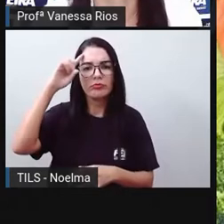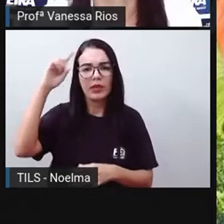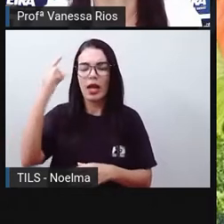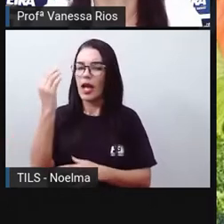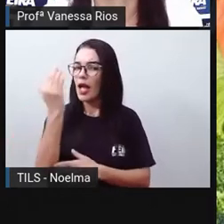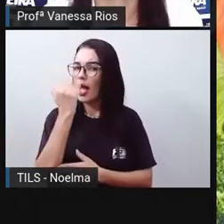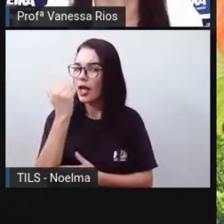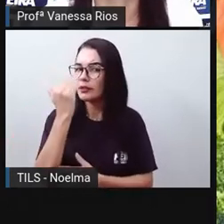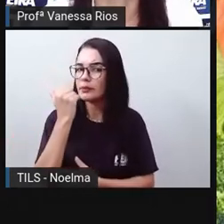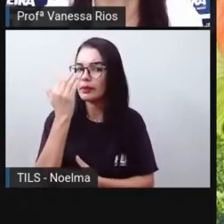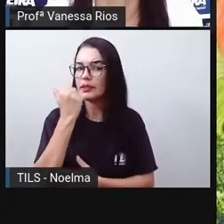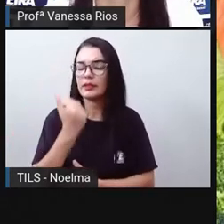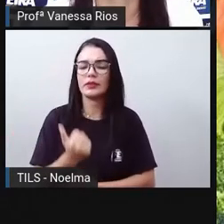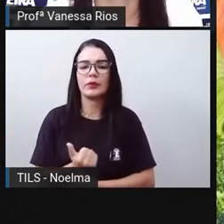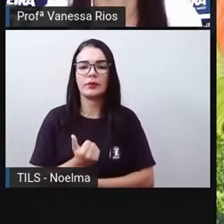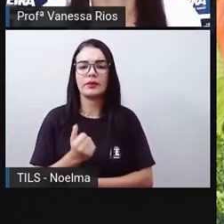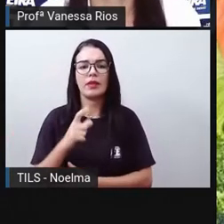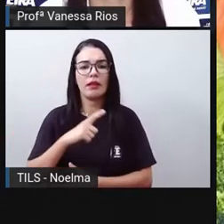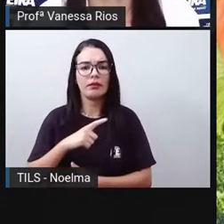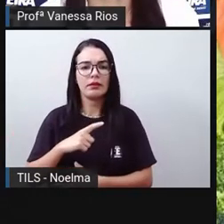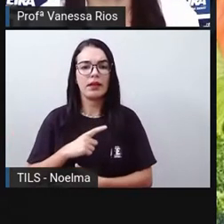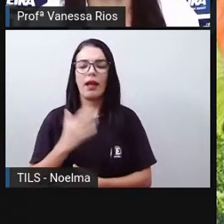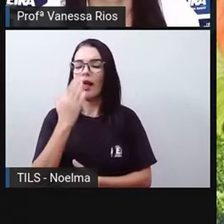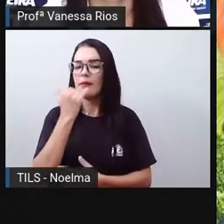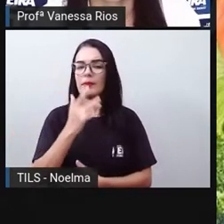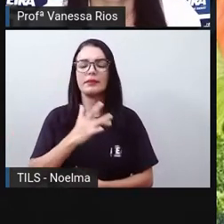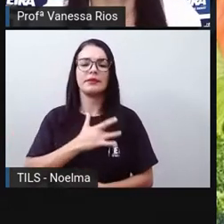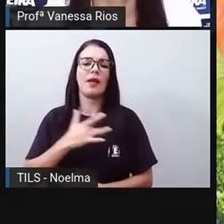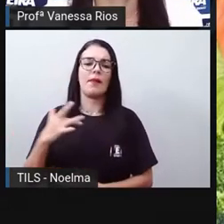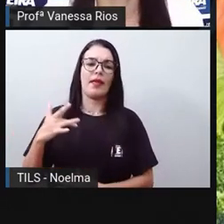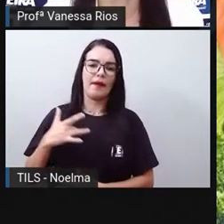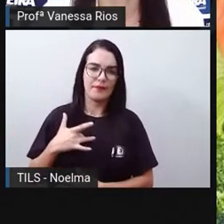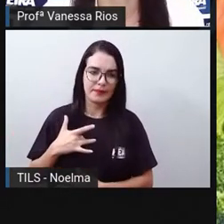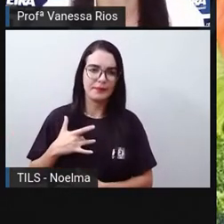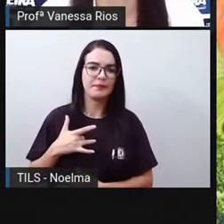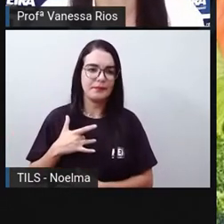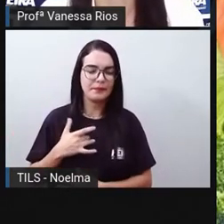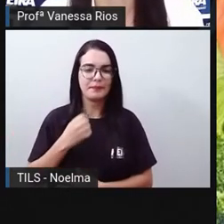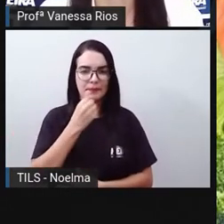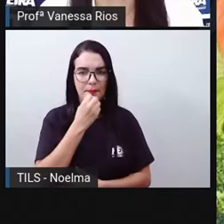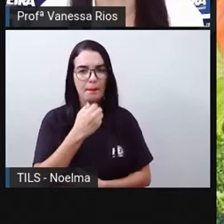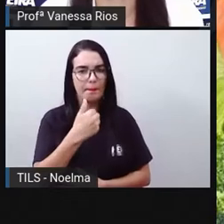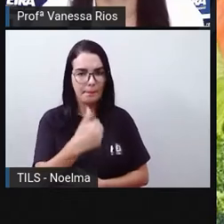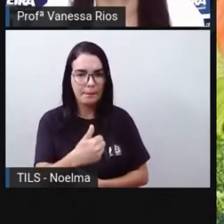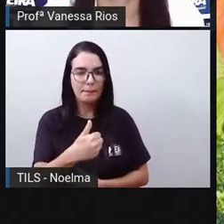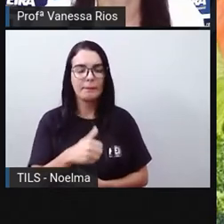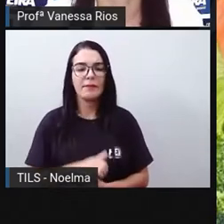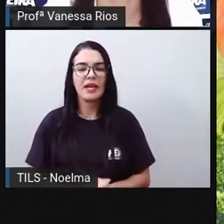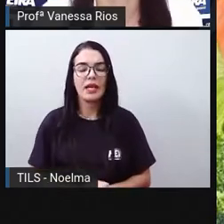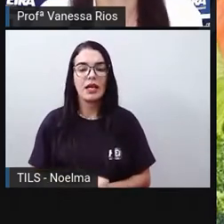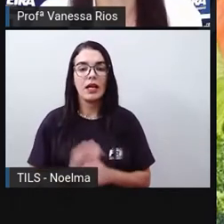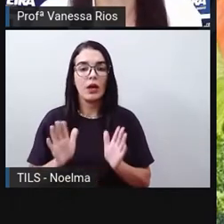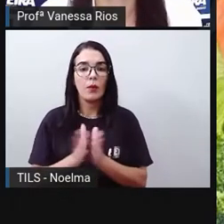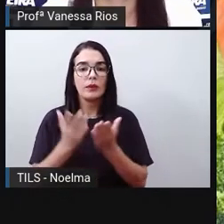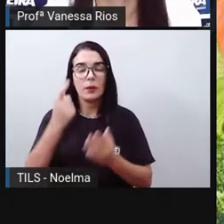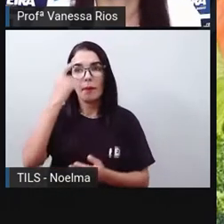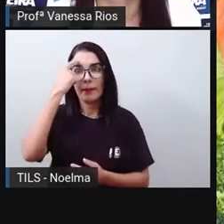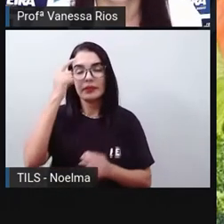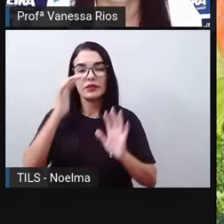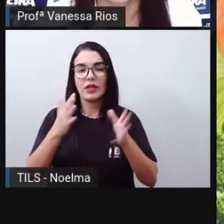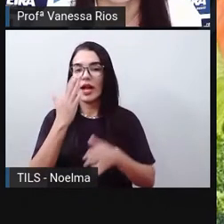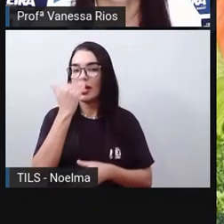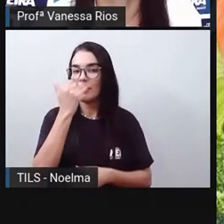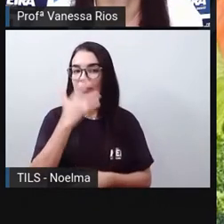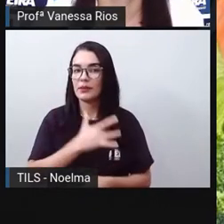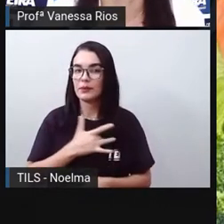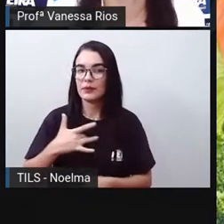nossas refeições, alimentos saudáveis. E quando a gente pensa em alimentação saudável, nós já estudamos